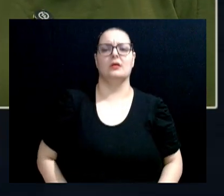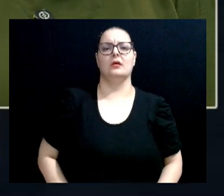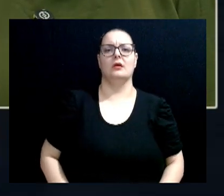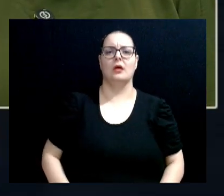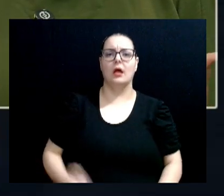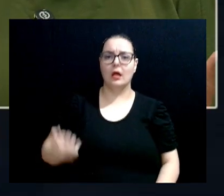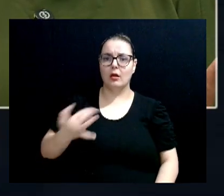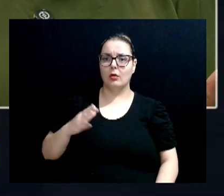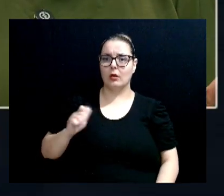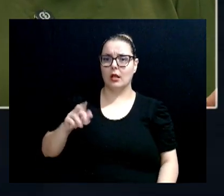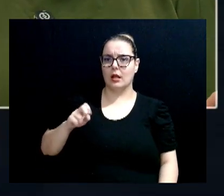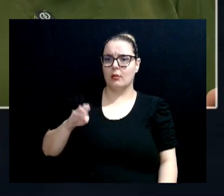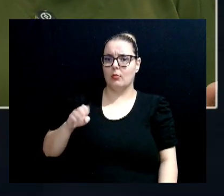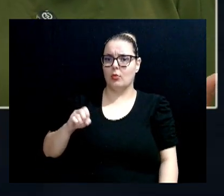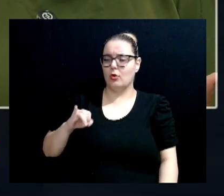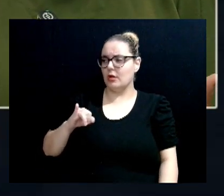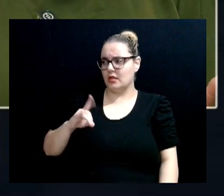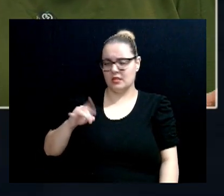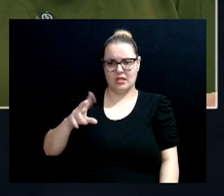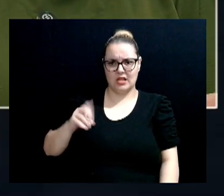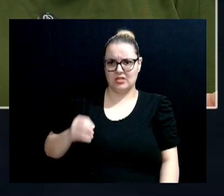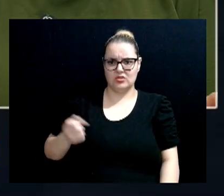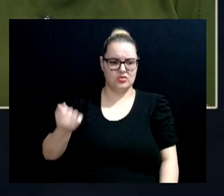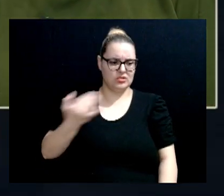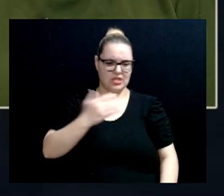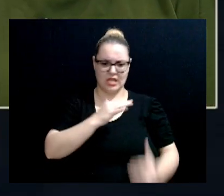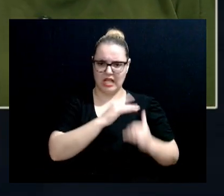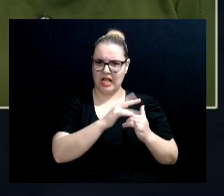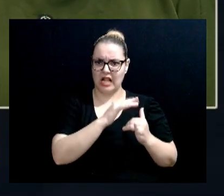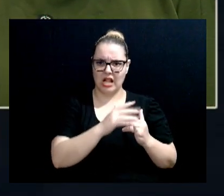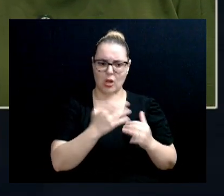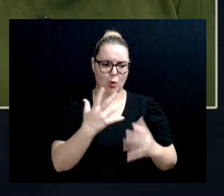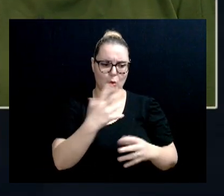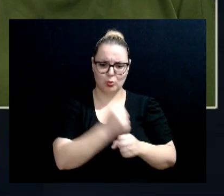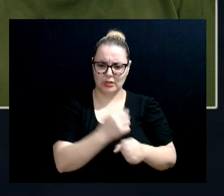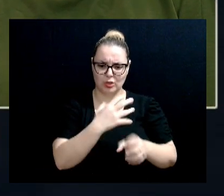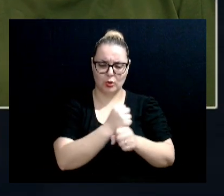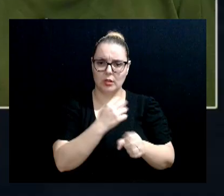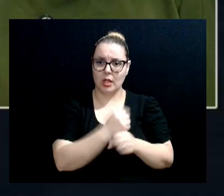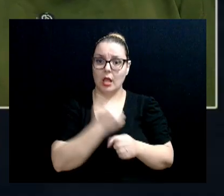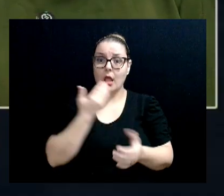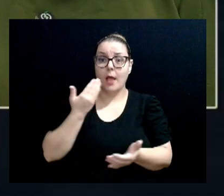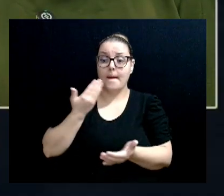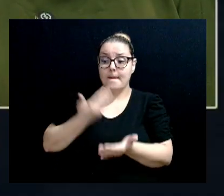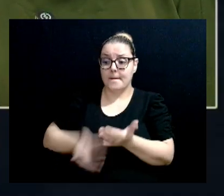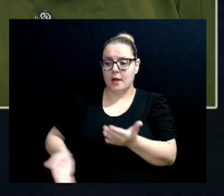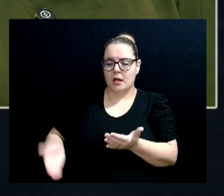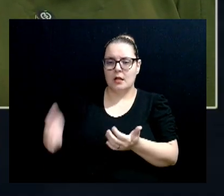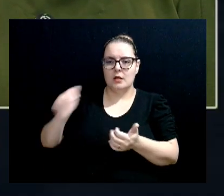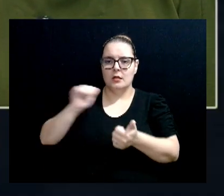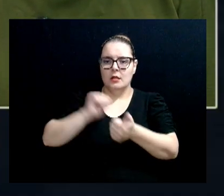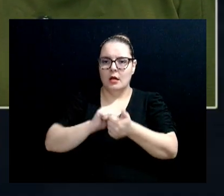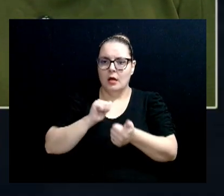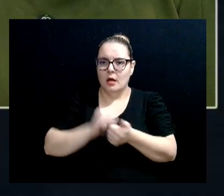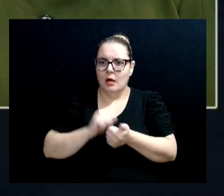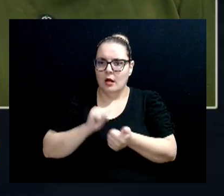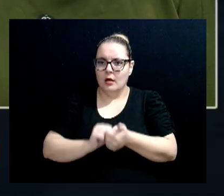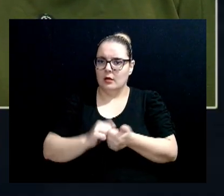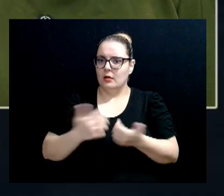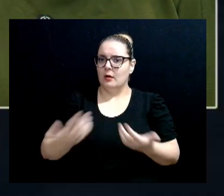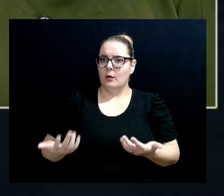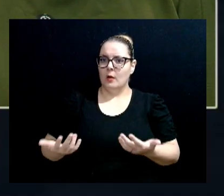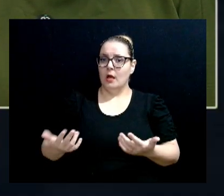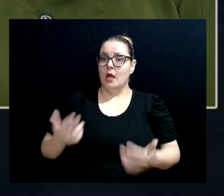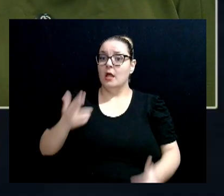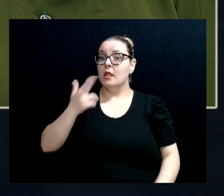carboidratos, calorias e tal, e você acaba perdendo a qualidade da sua nutrição,